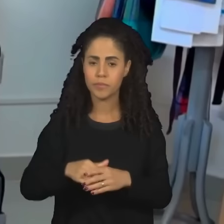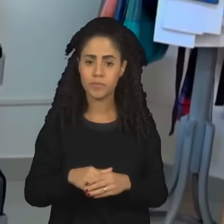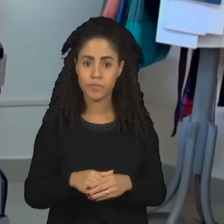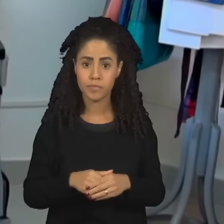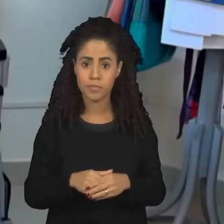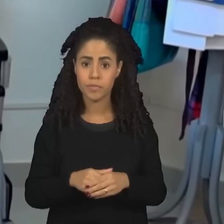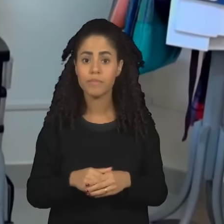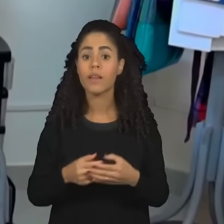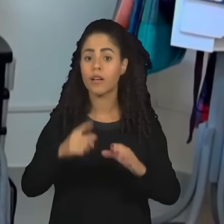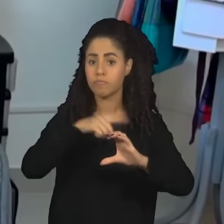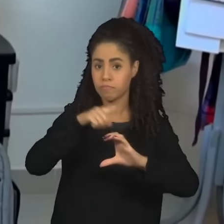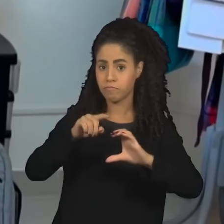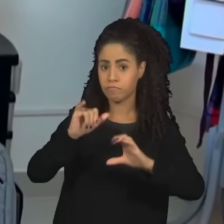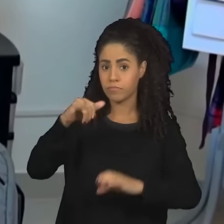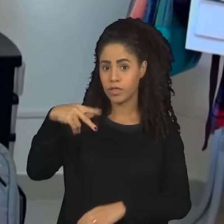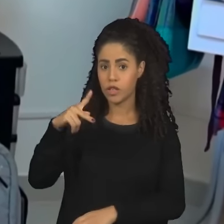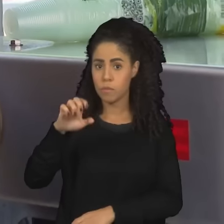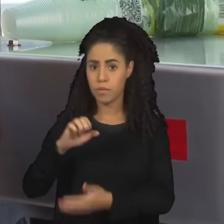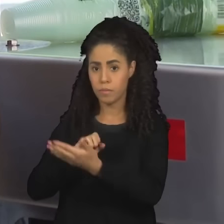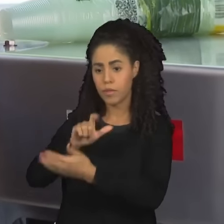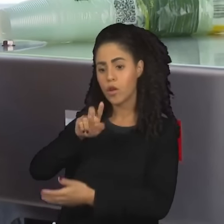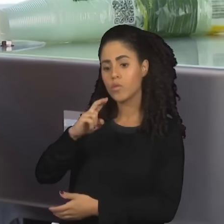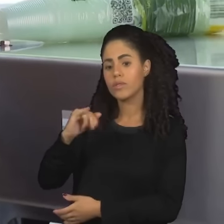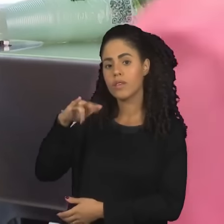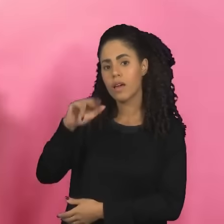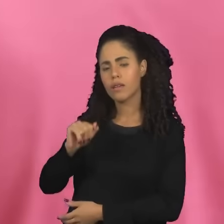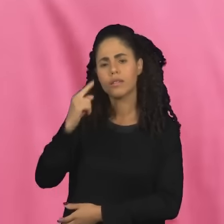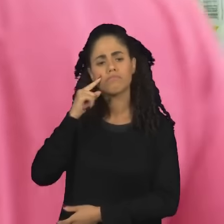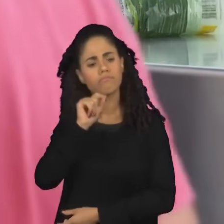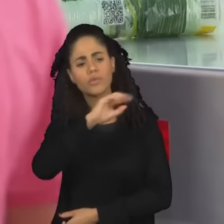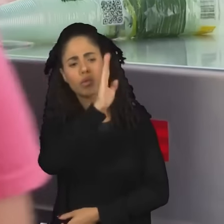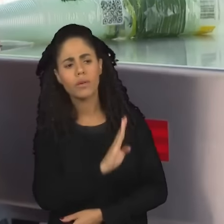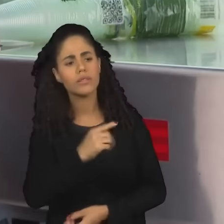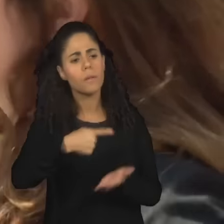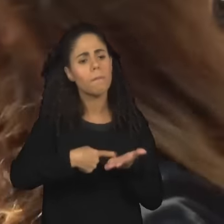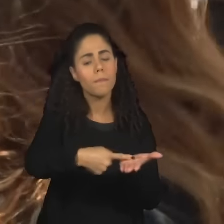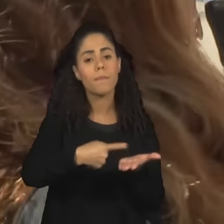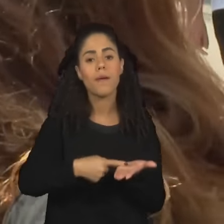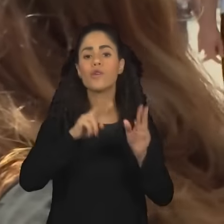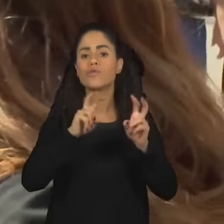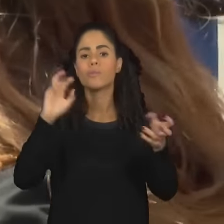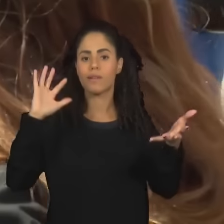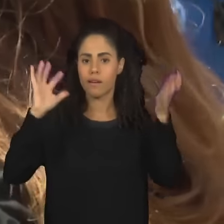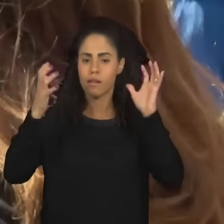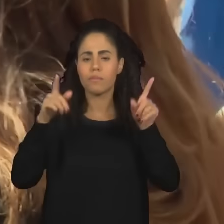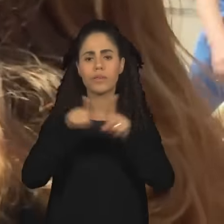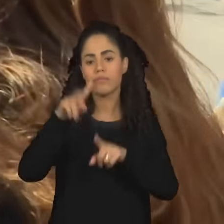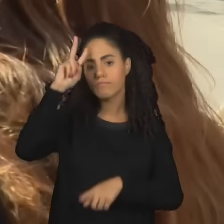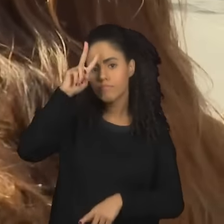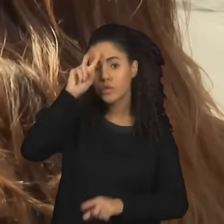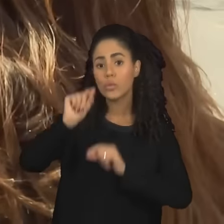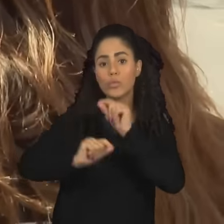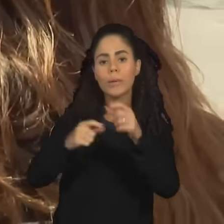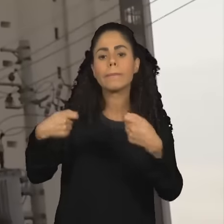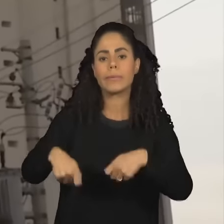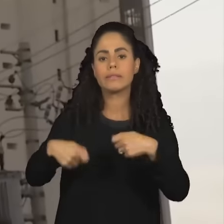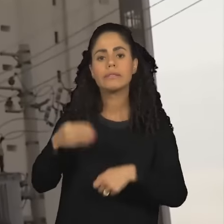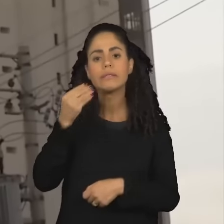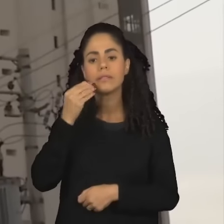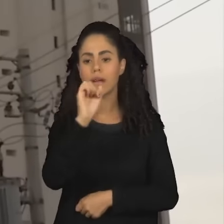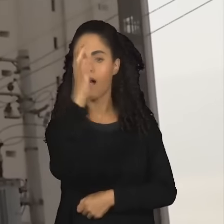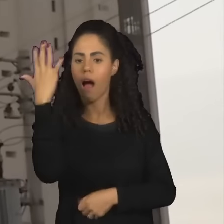A cientista do INPE, Luciana Gatti, analisa o papel do Brasil nas negociações sobre o clima e lembra que é preciso manter as